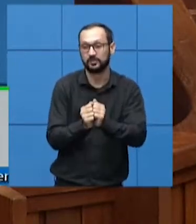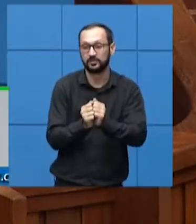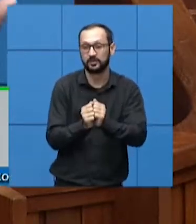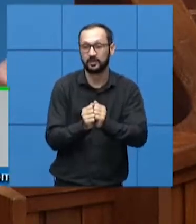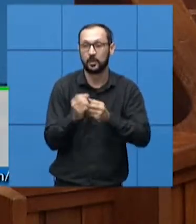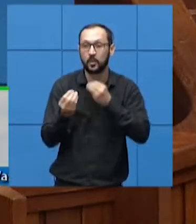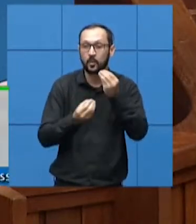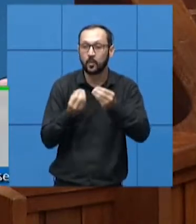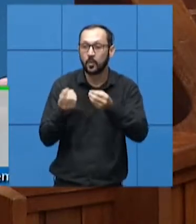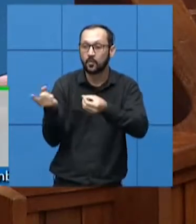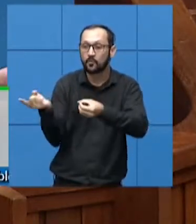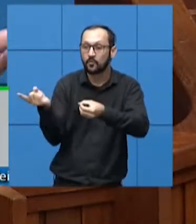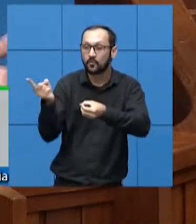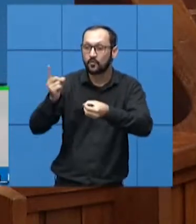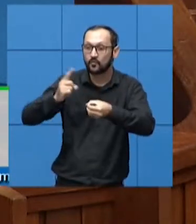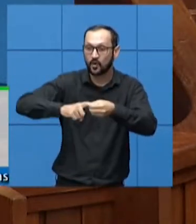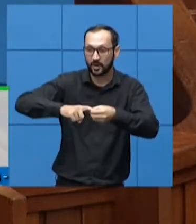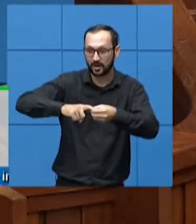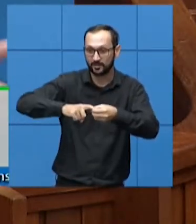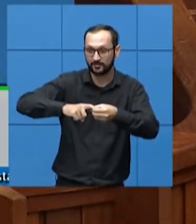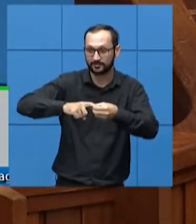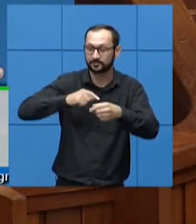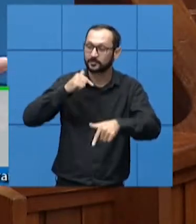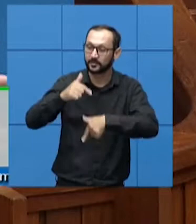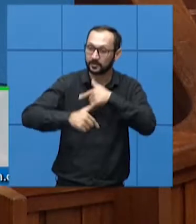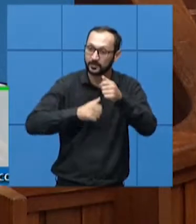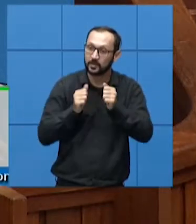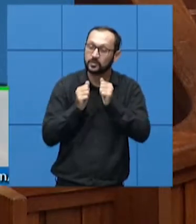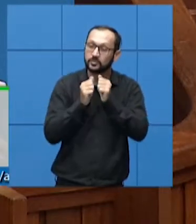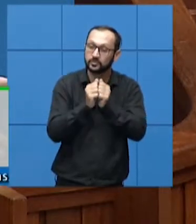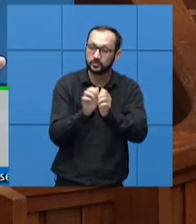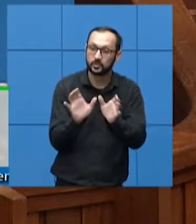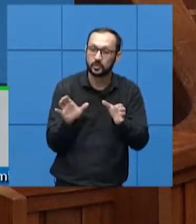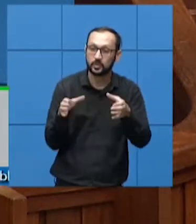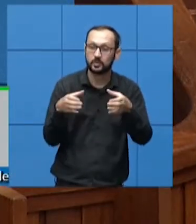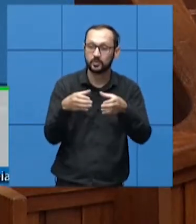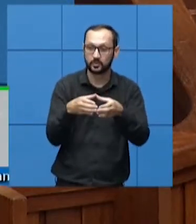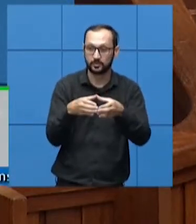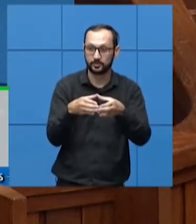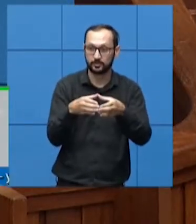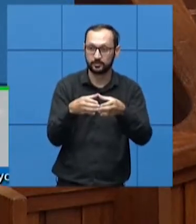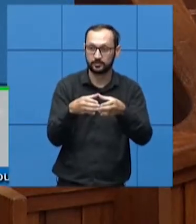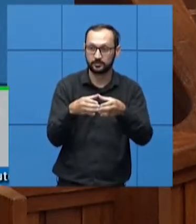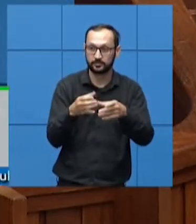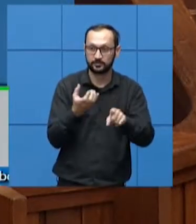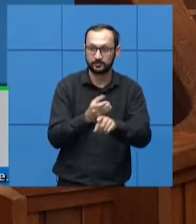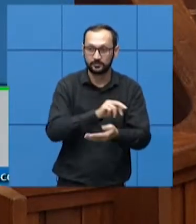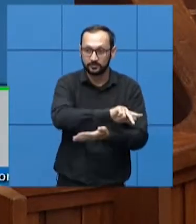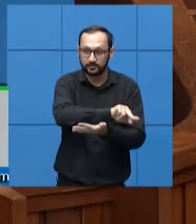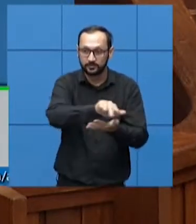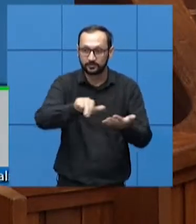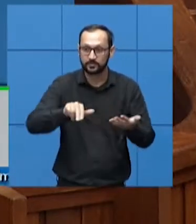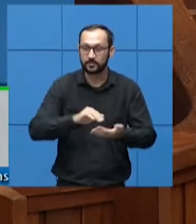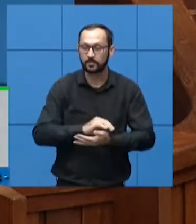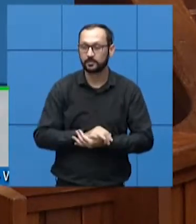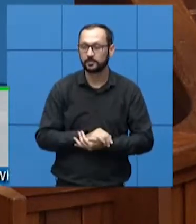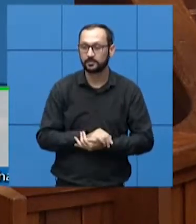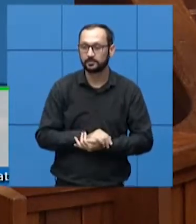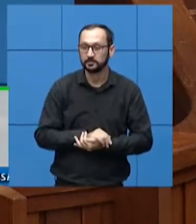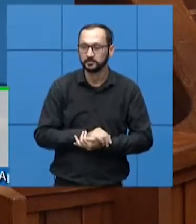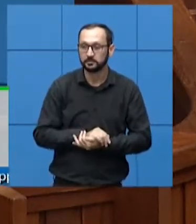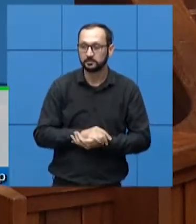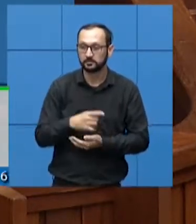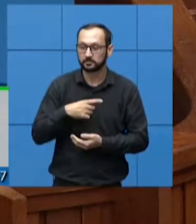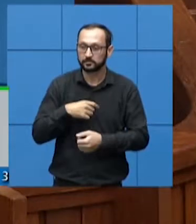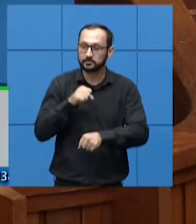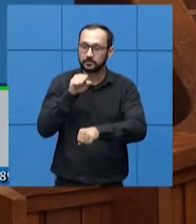era convocar para atuarem também na equipe interdisciplinar. E nós deixamos de